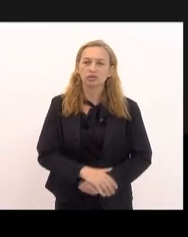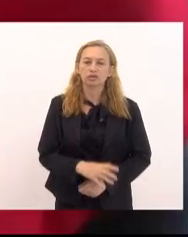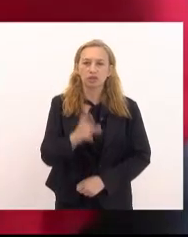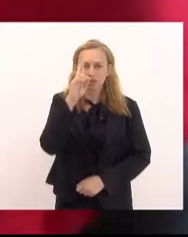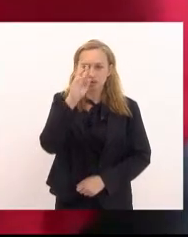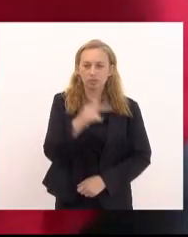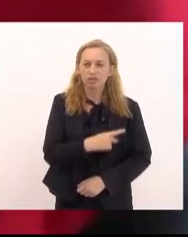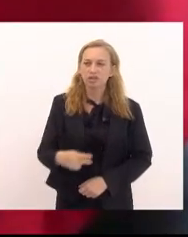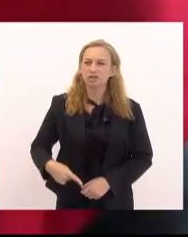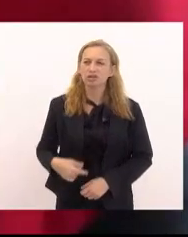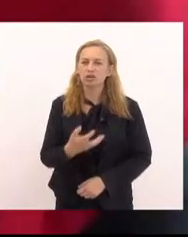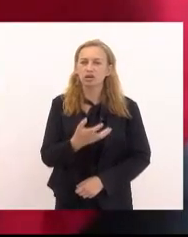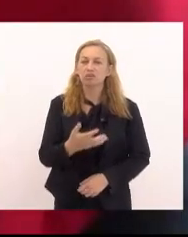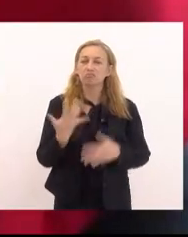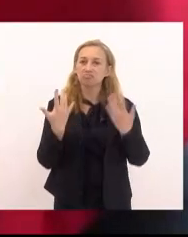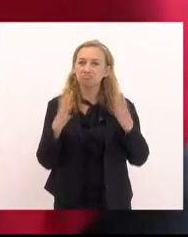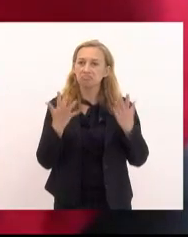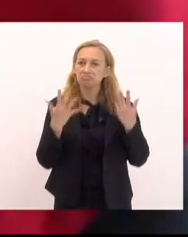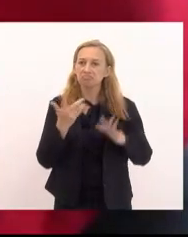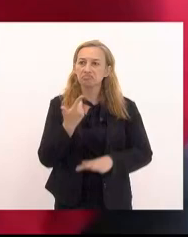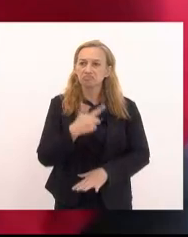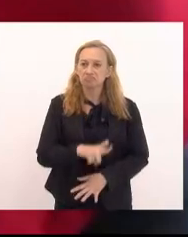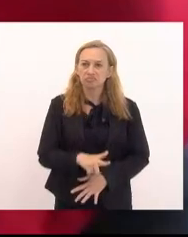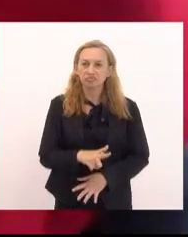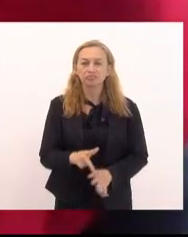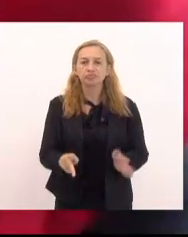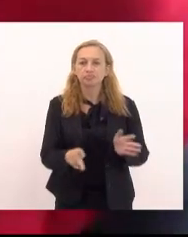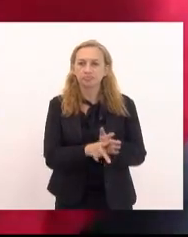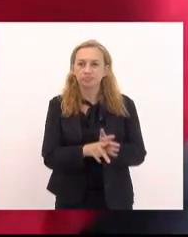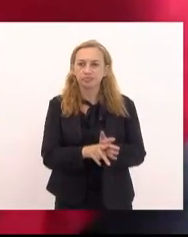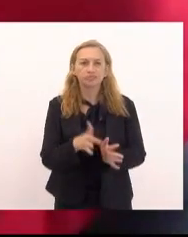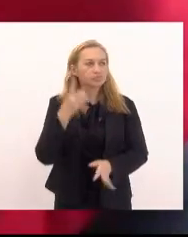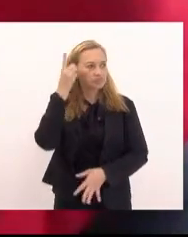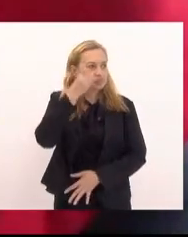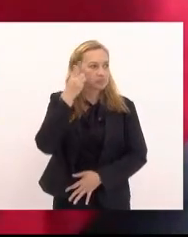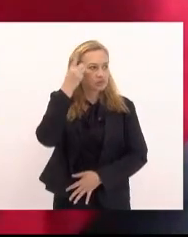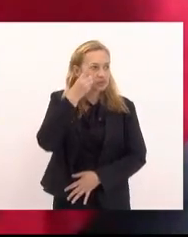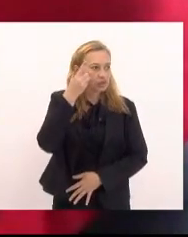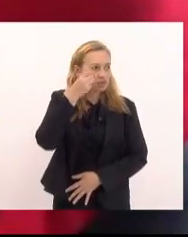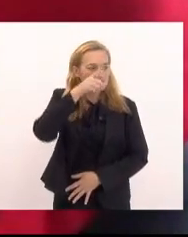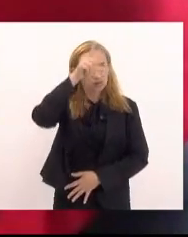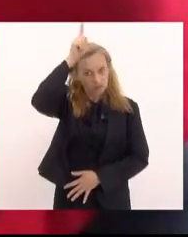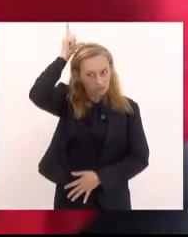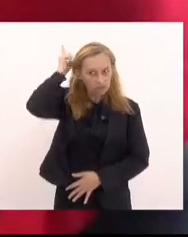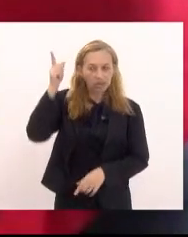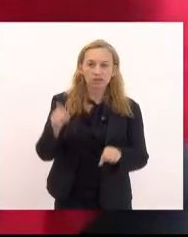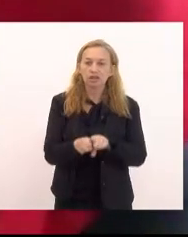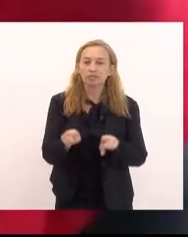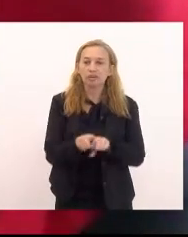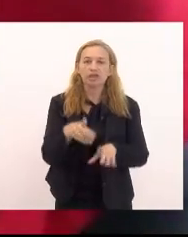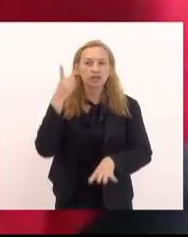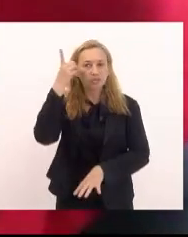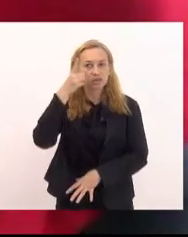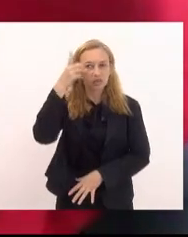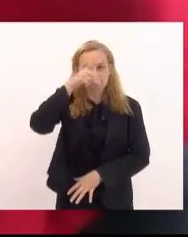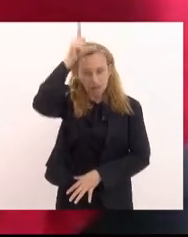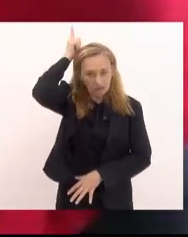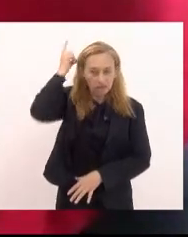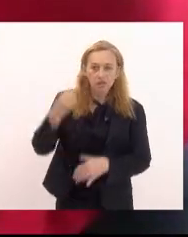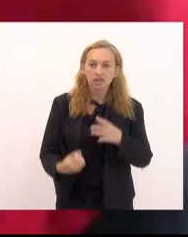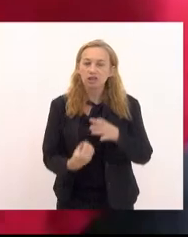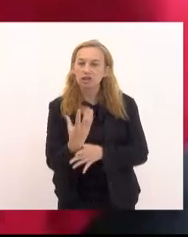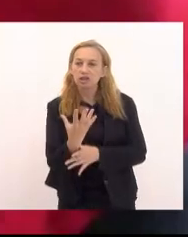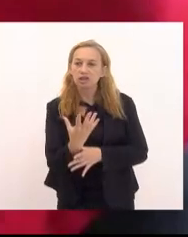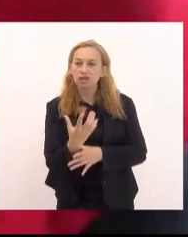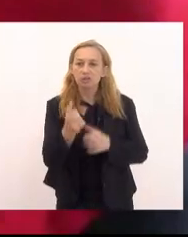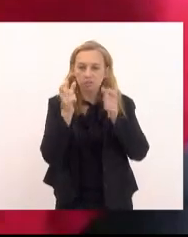Presidente, eu quero aqui elogiar mais uma vez o projeto do deputado Luiz Paulo e da deputada Lucinha, que cria aí o programa de